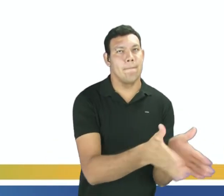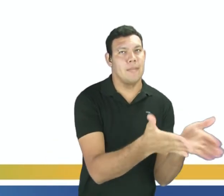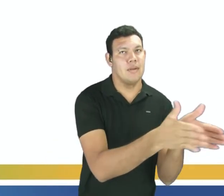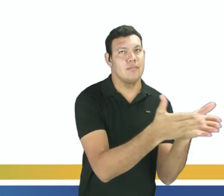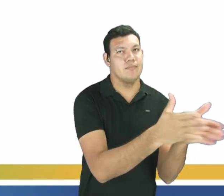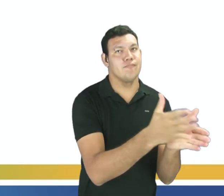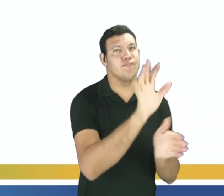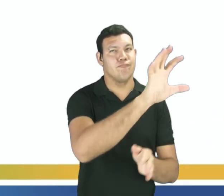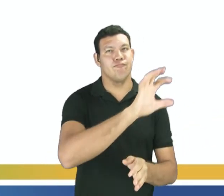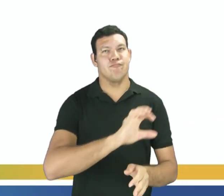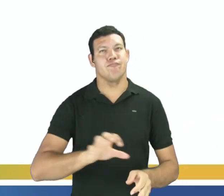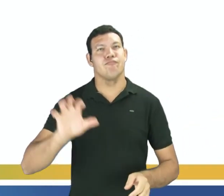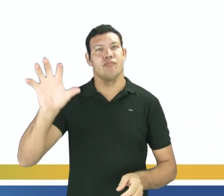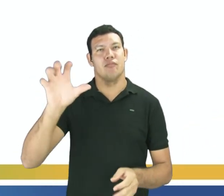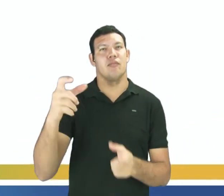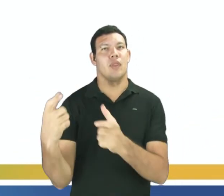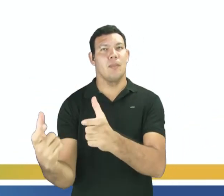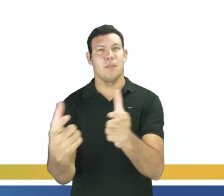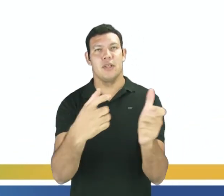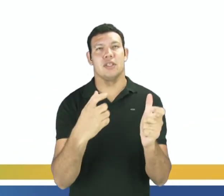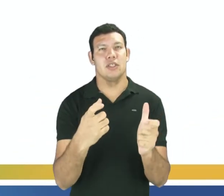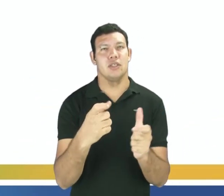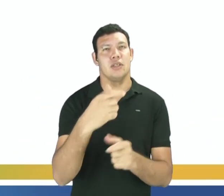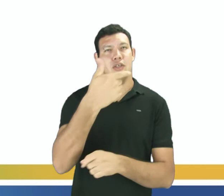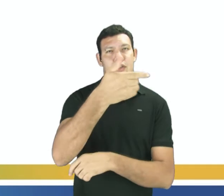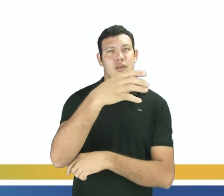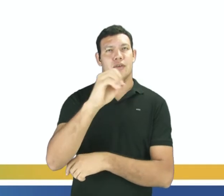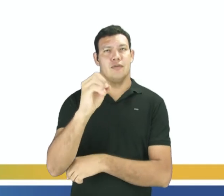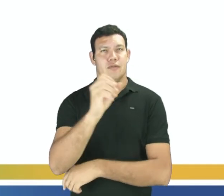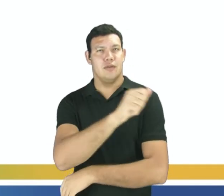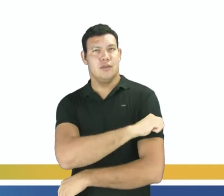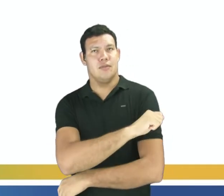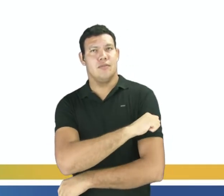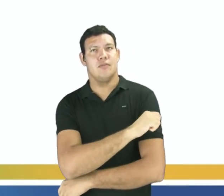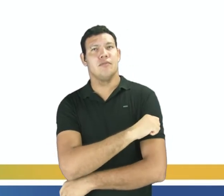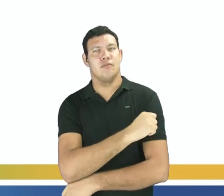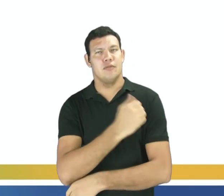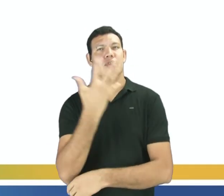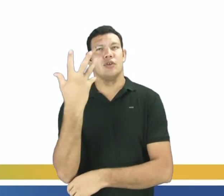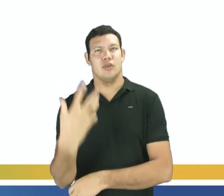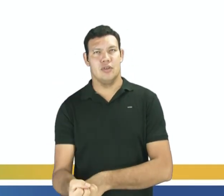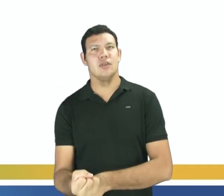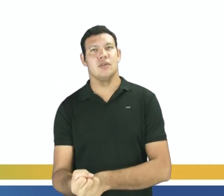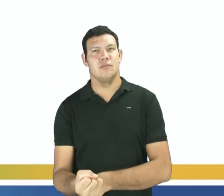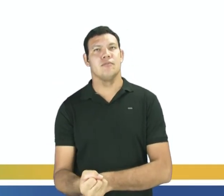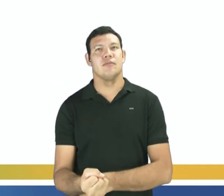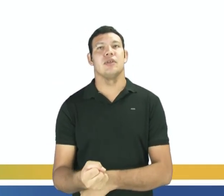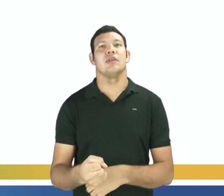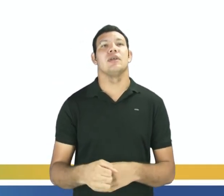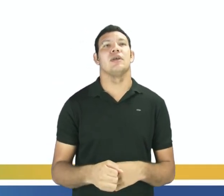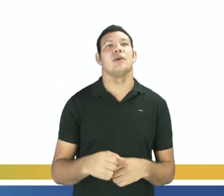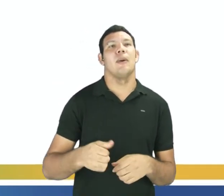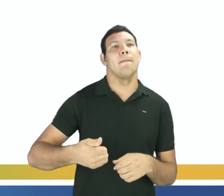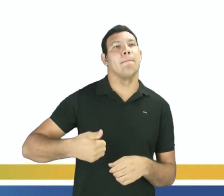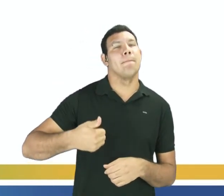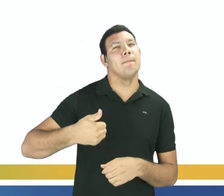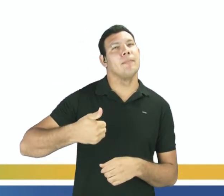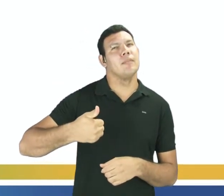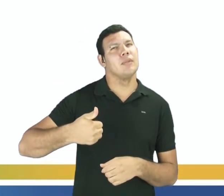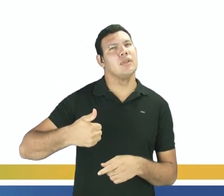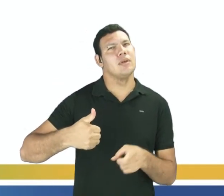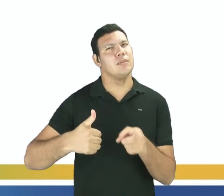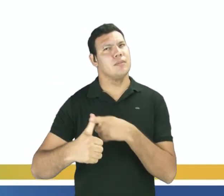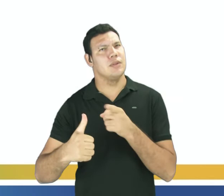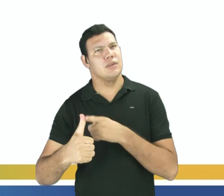dia. Animados com os resultados, 30 novos alunos somaram-se ao grupo, ok? E passaram a trabalhar 4 horas